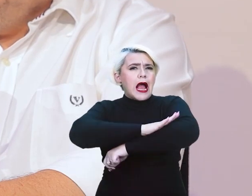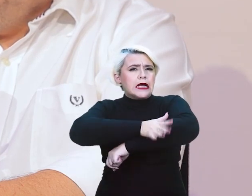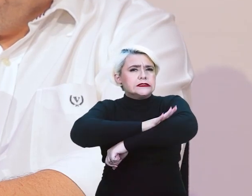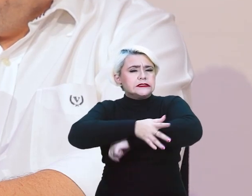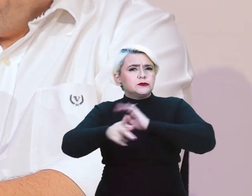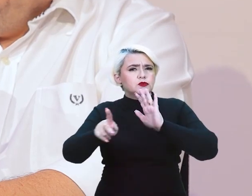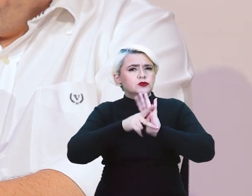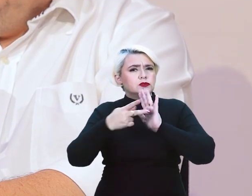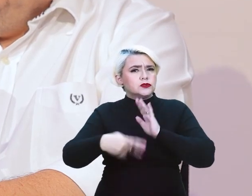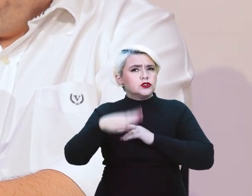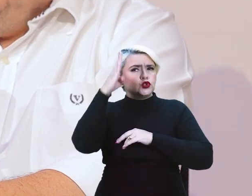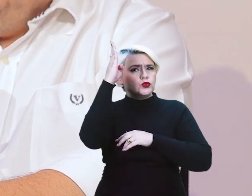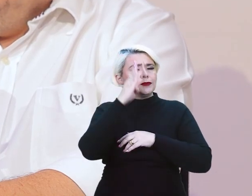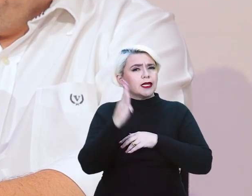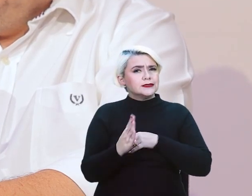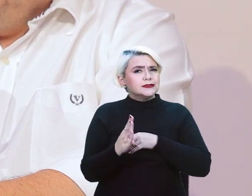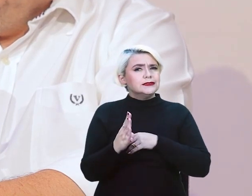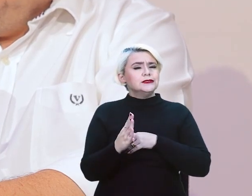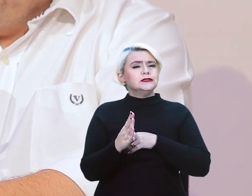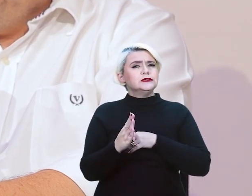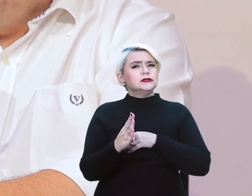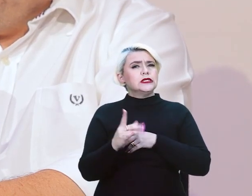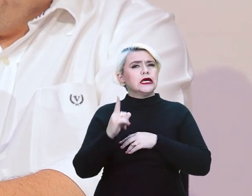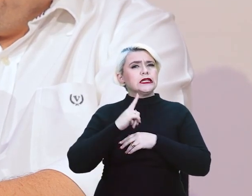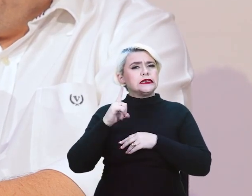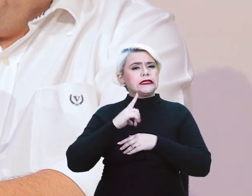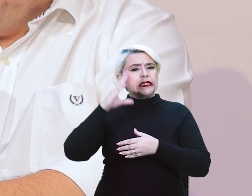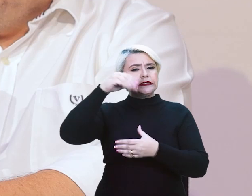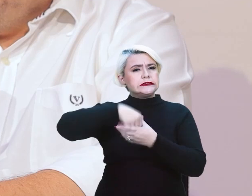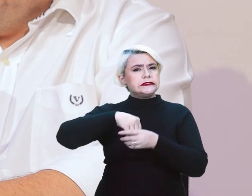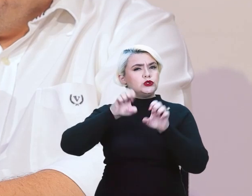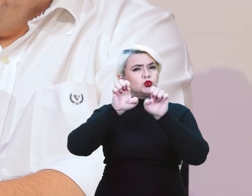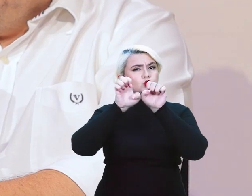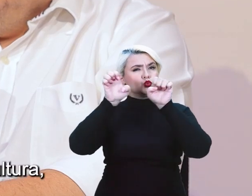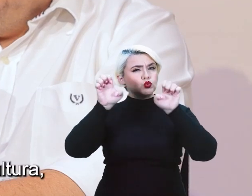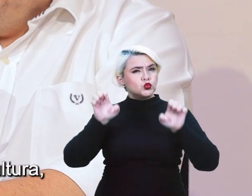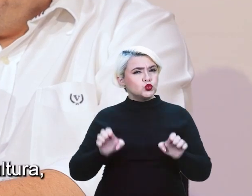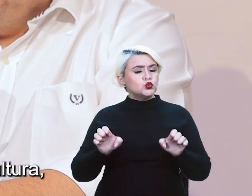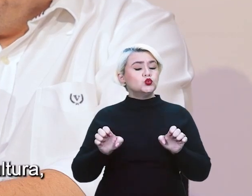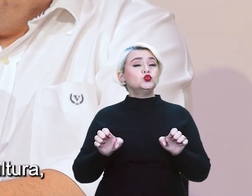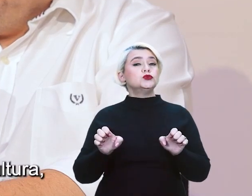no Brasil, ele é tão estruturalmente